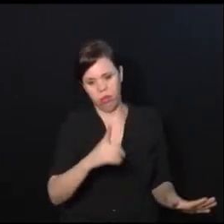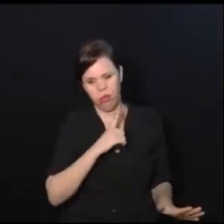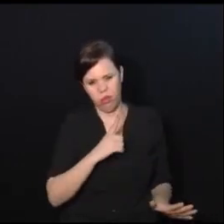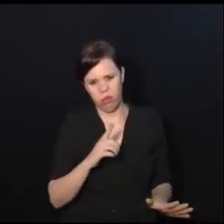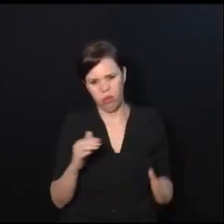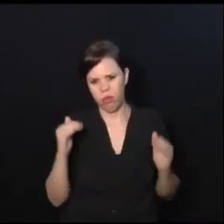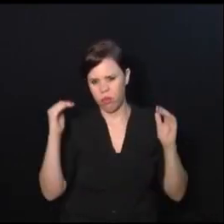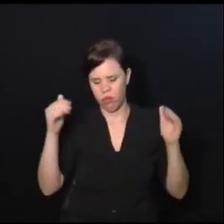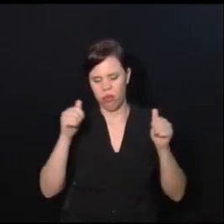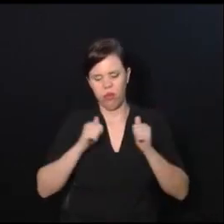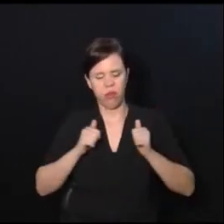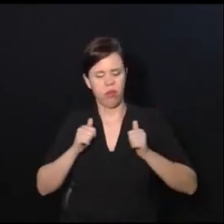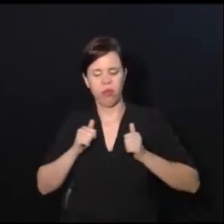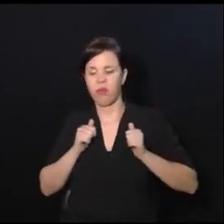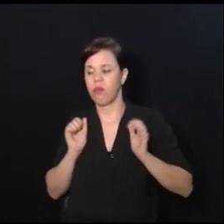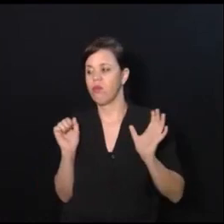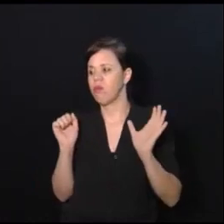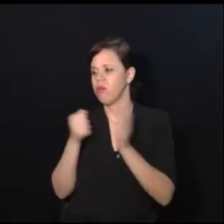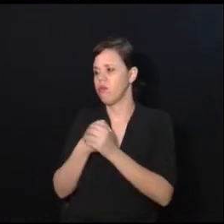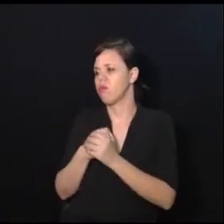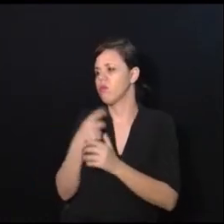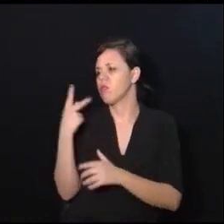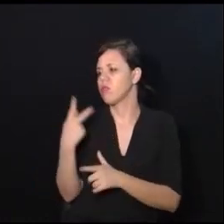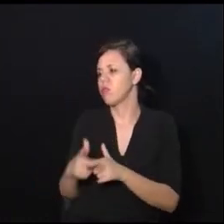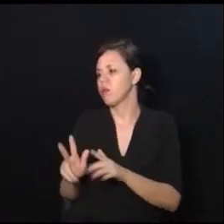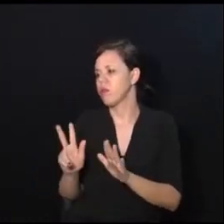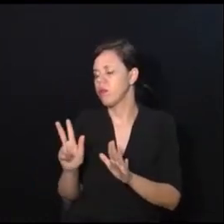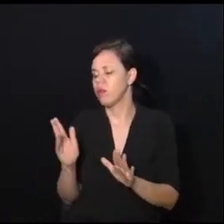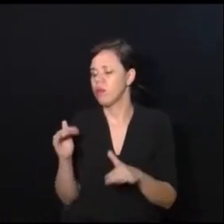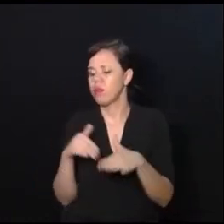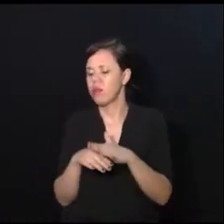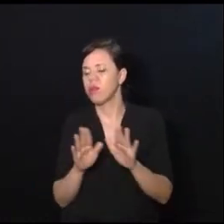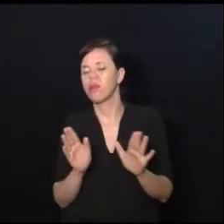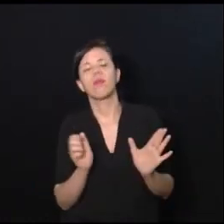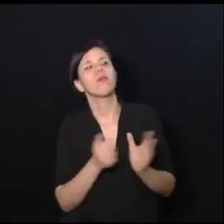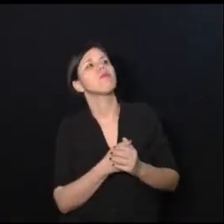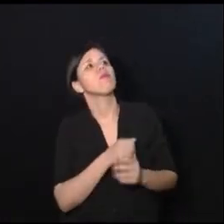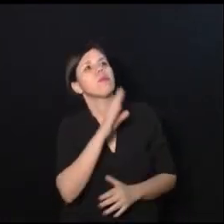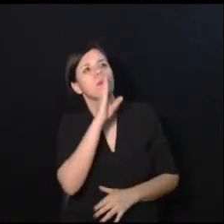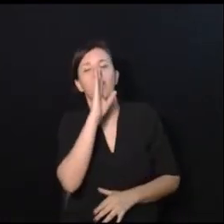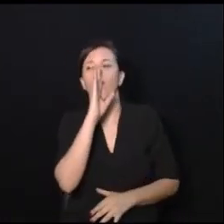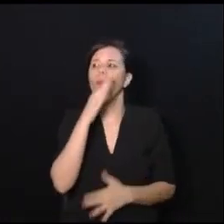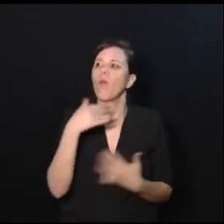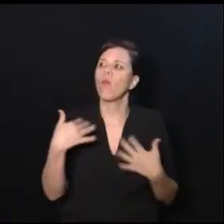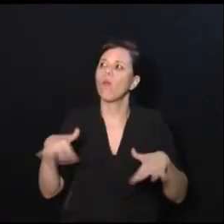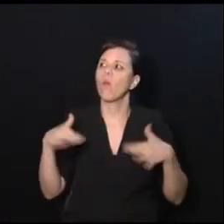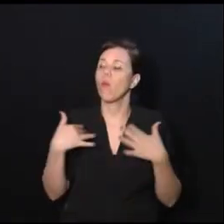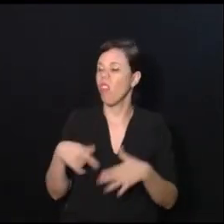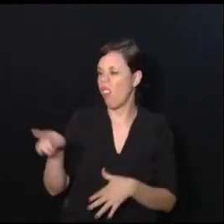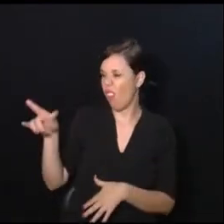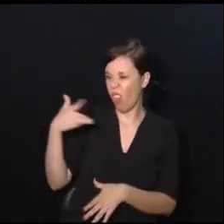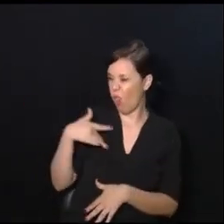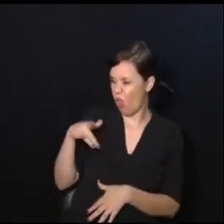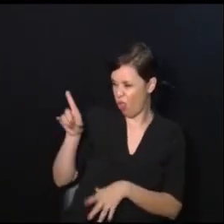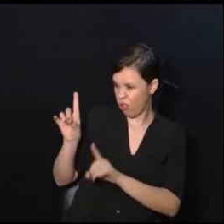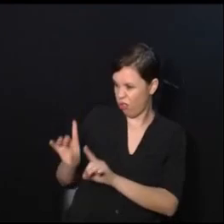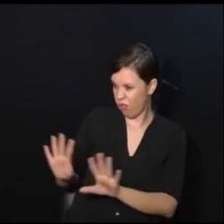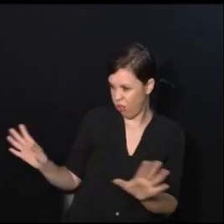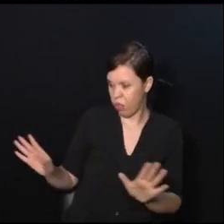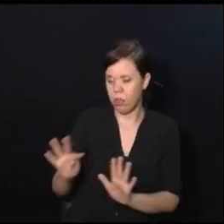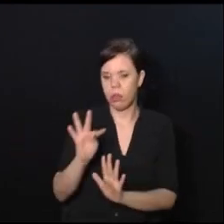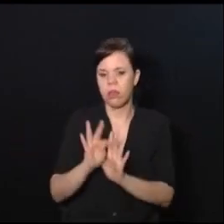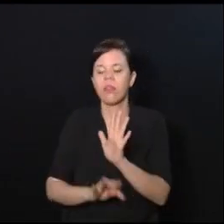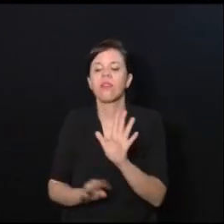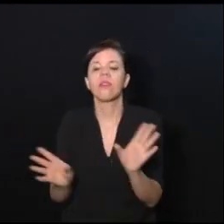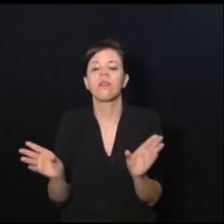mais cômodo você esconder o seu embaixo do tapete e falar, olha, coitado, para o outro. E aí, texto termina